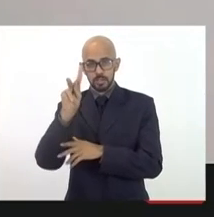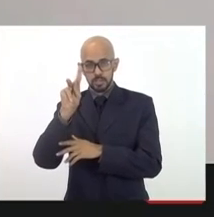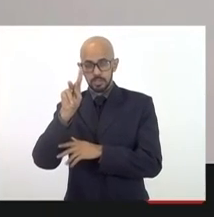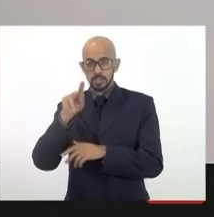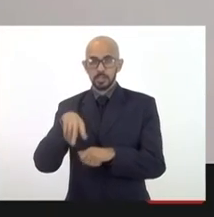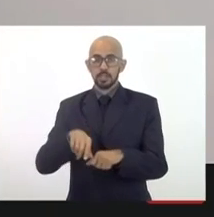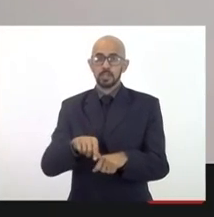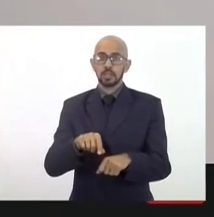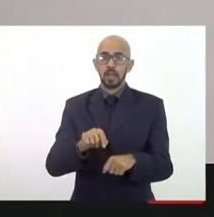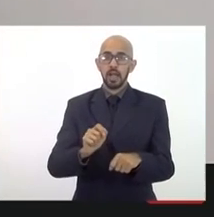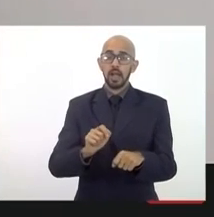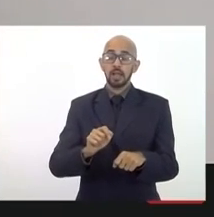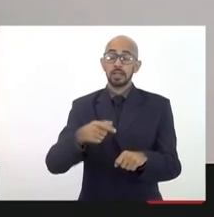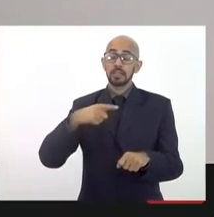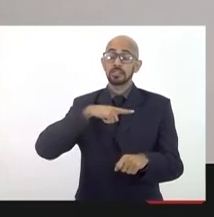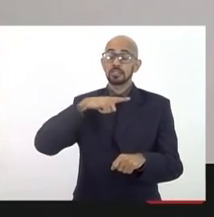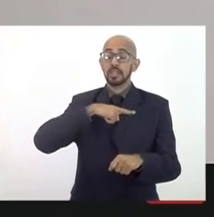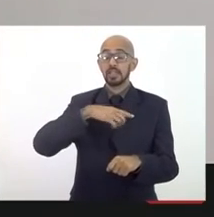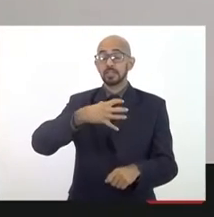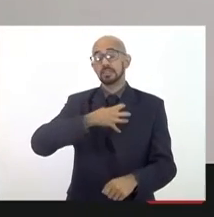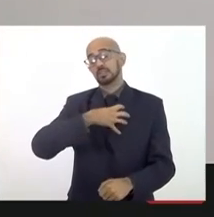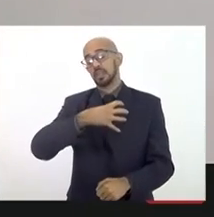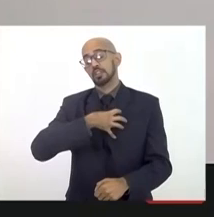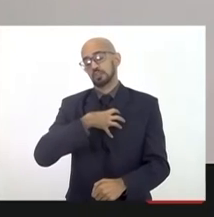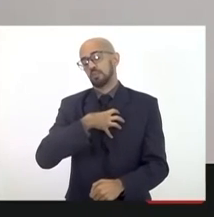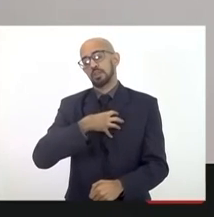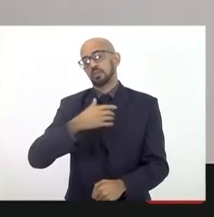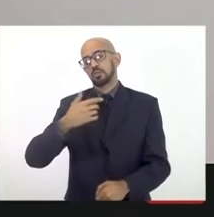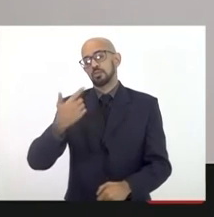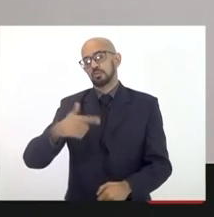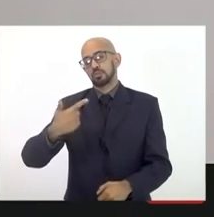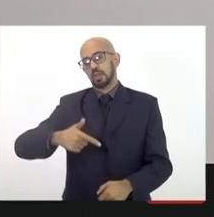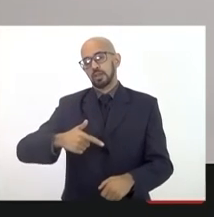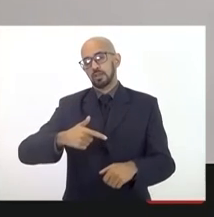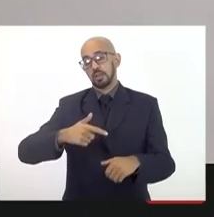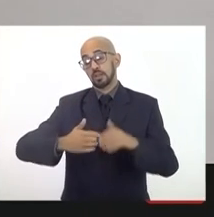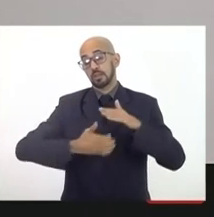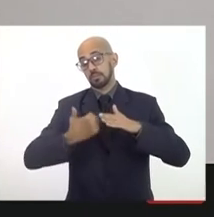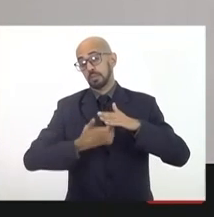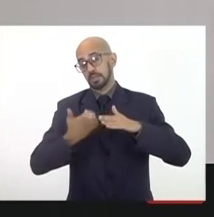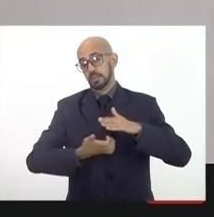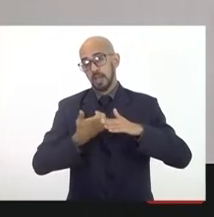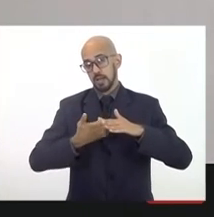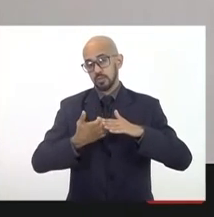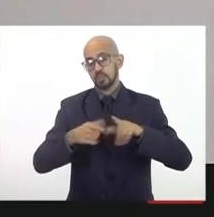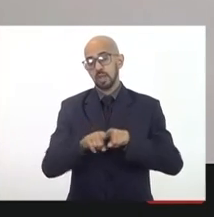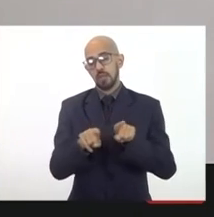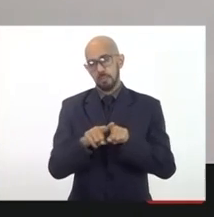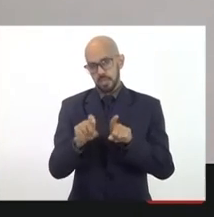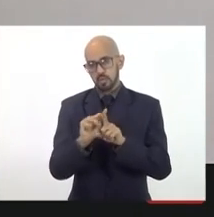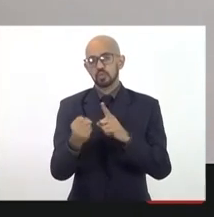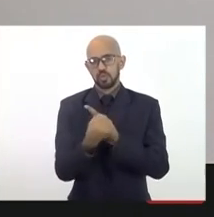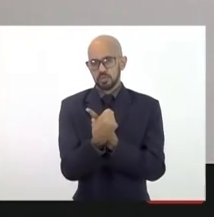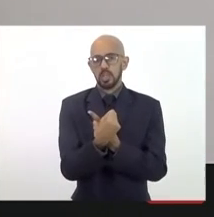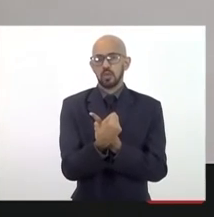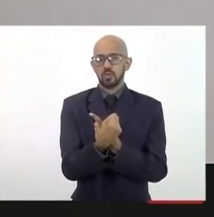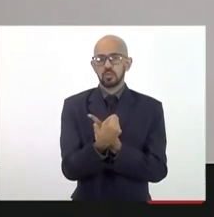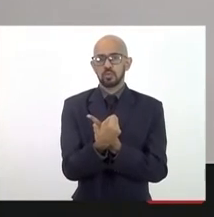forçadores, que eles vão ter esse sentimento, além do empresarial, do social, que é uma coisa